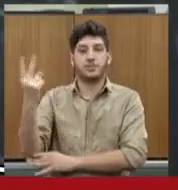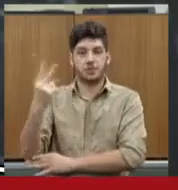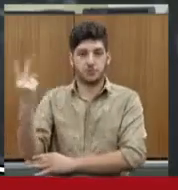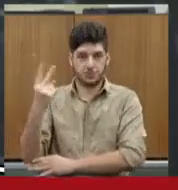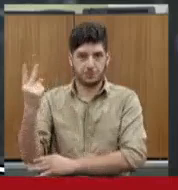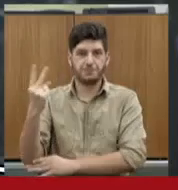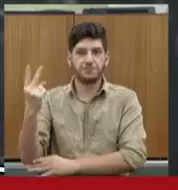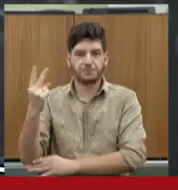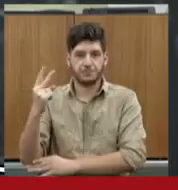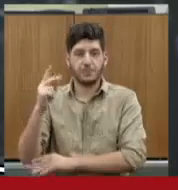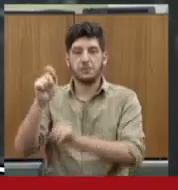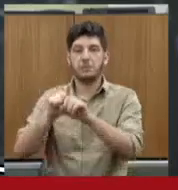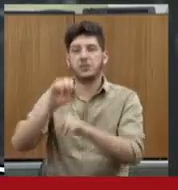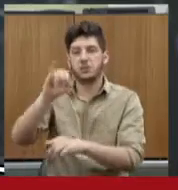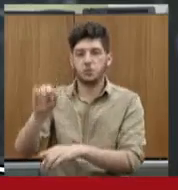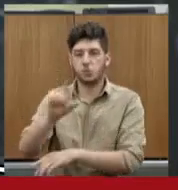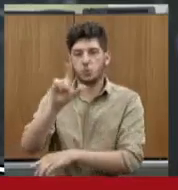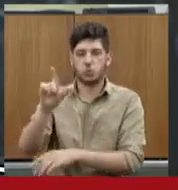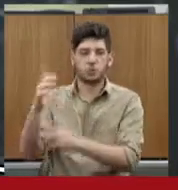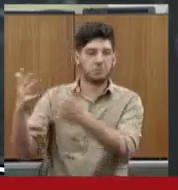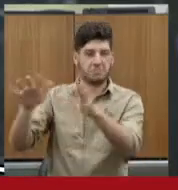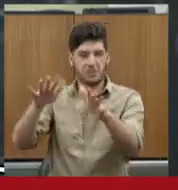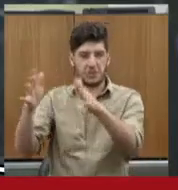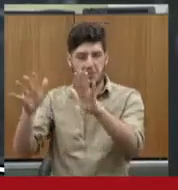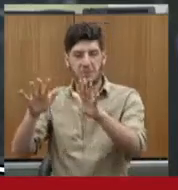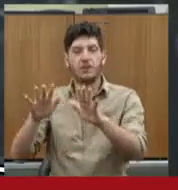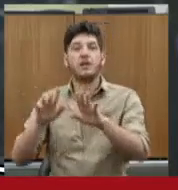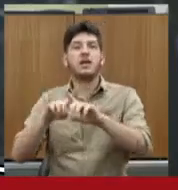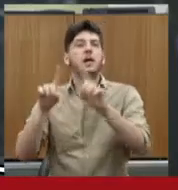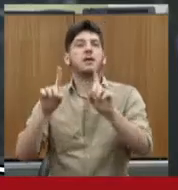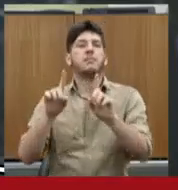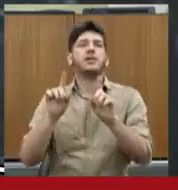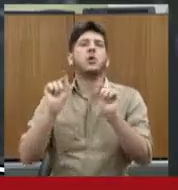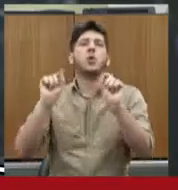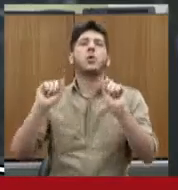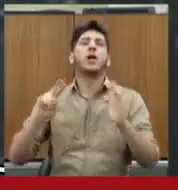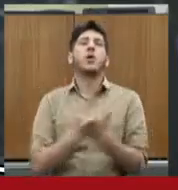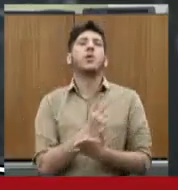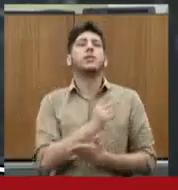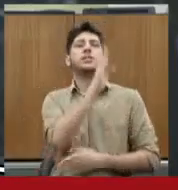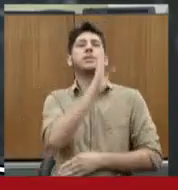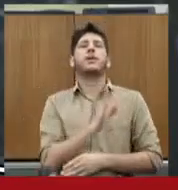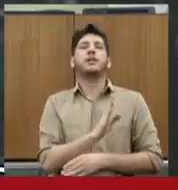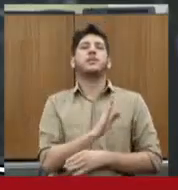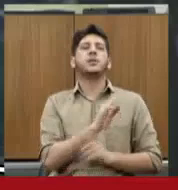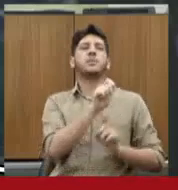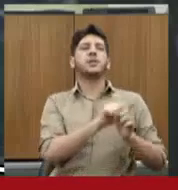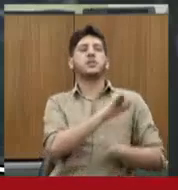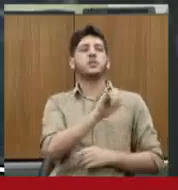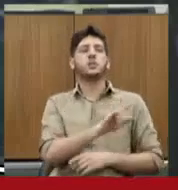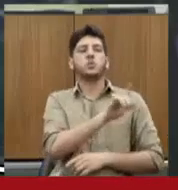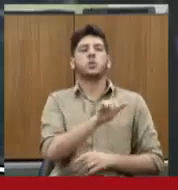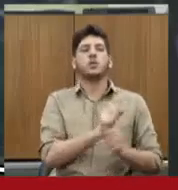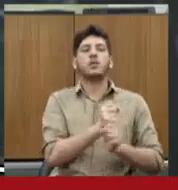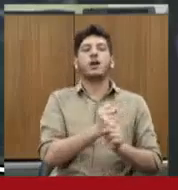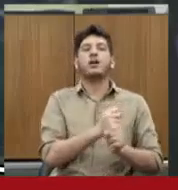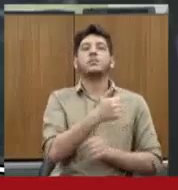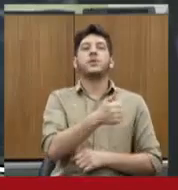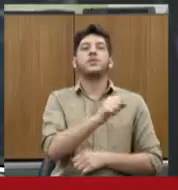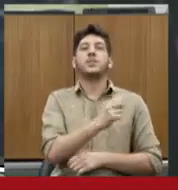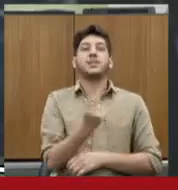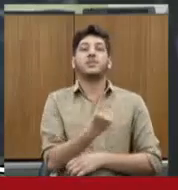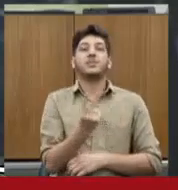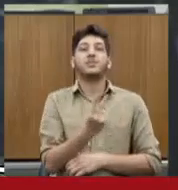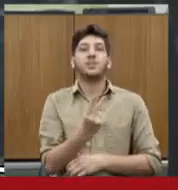1822, em julho, mais ou menos. Mas o que se passava no Brasil em julho de 1822? Tá. Ela ficou